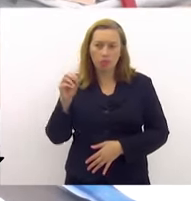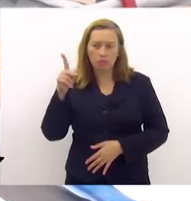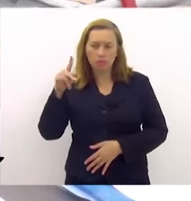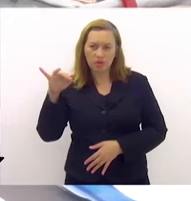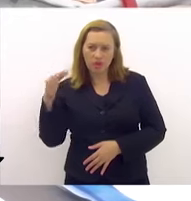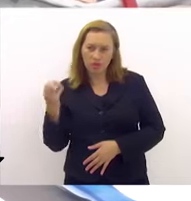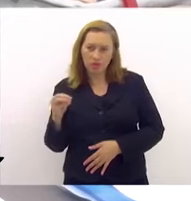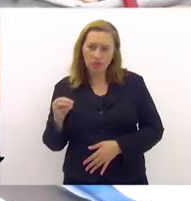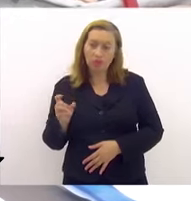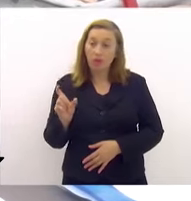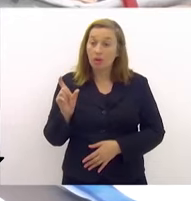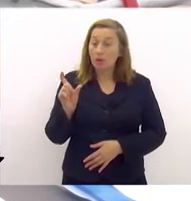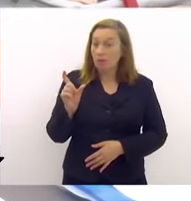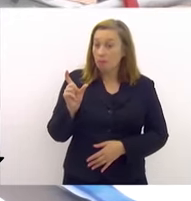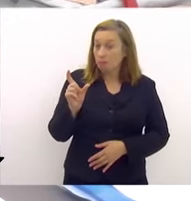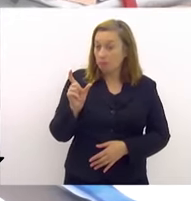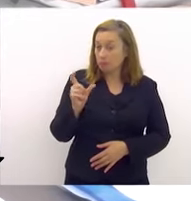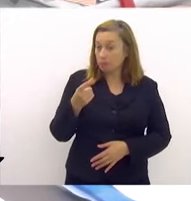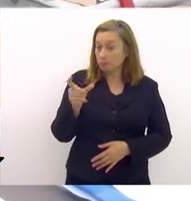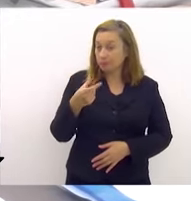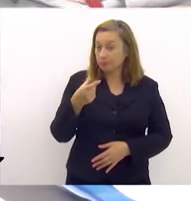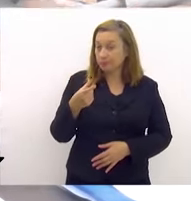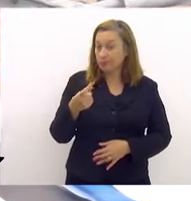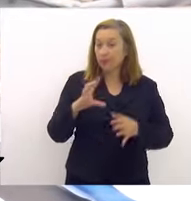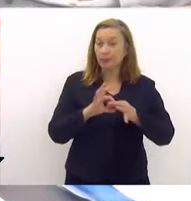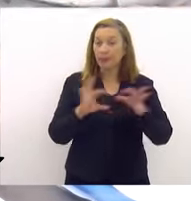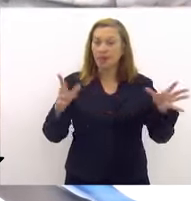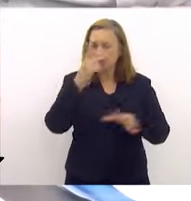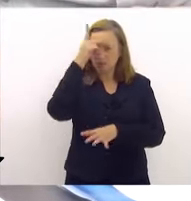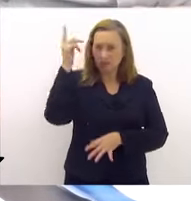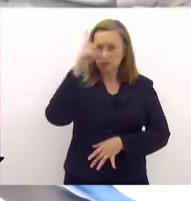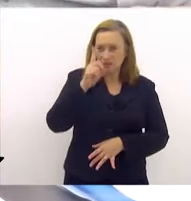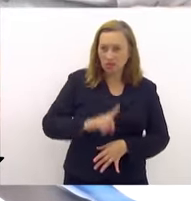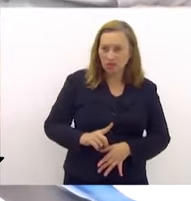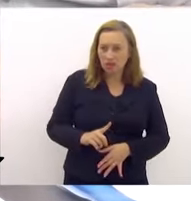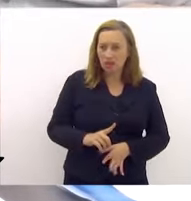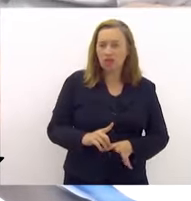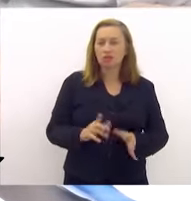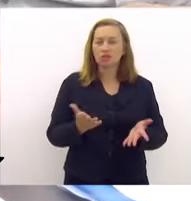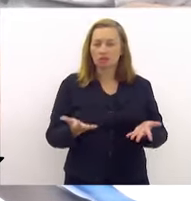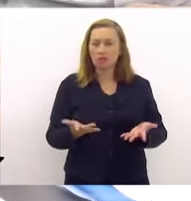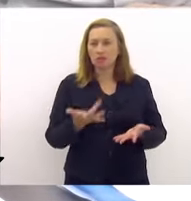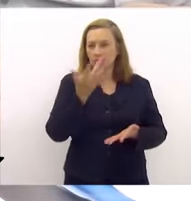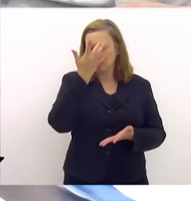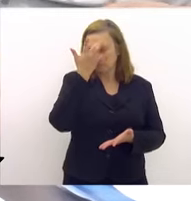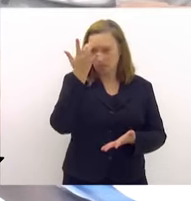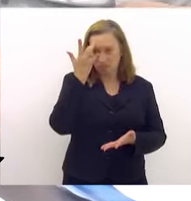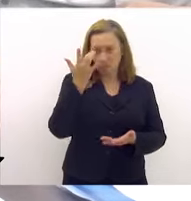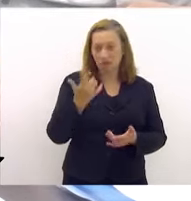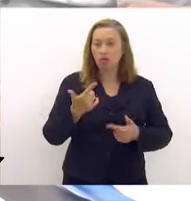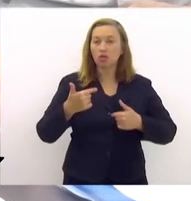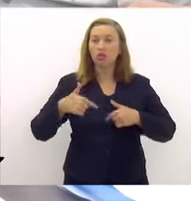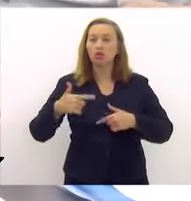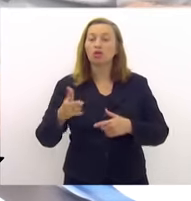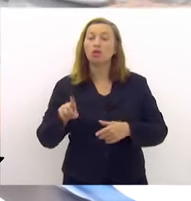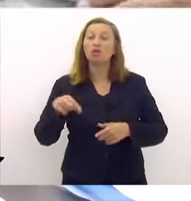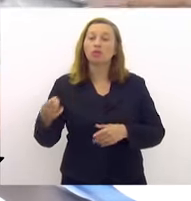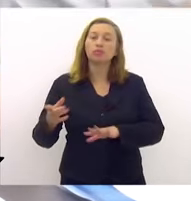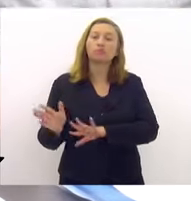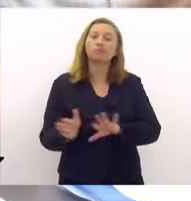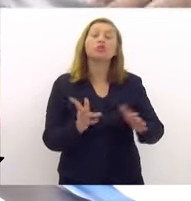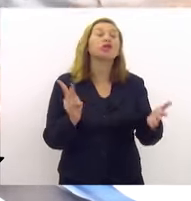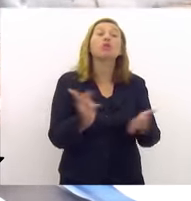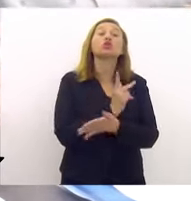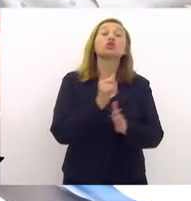passe livre para pessoas com deficiência, saúde mental, doença crônica. Muito bem, o que aconteceu com essa lei?